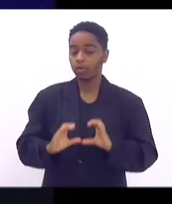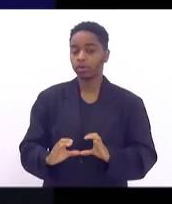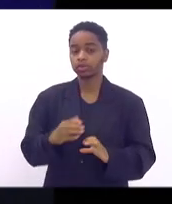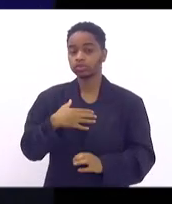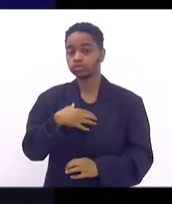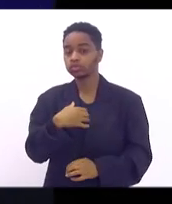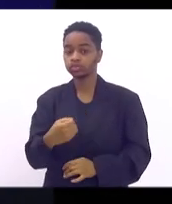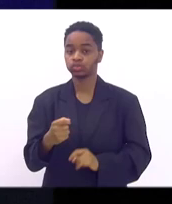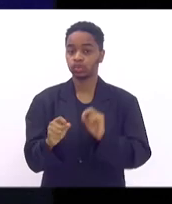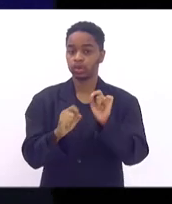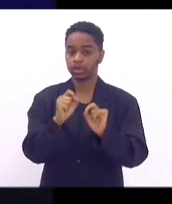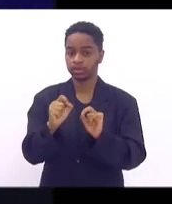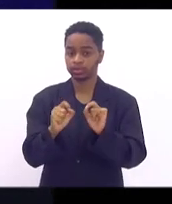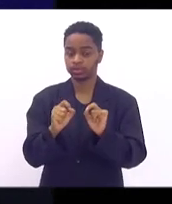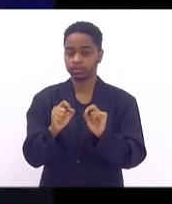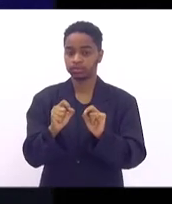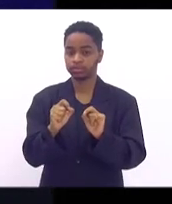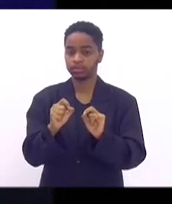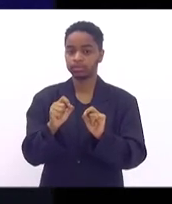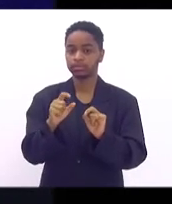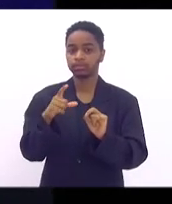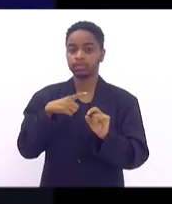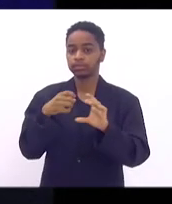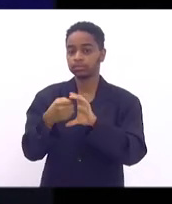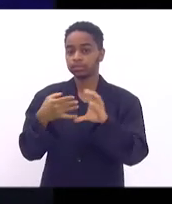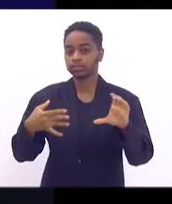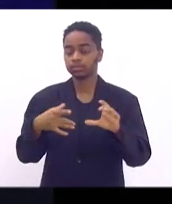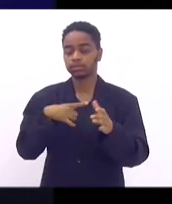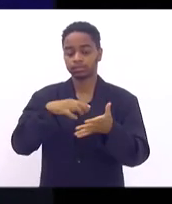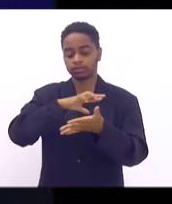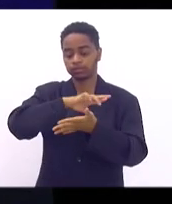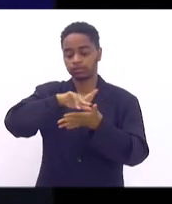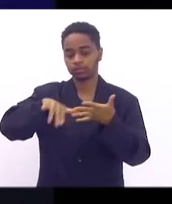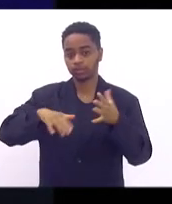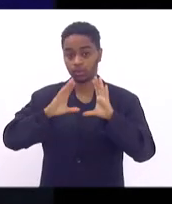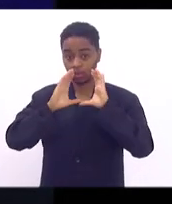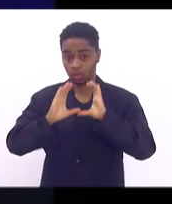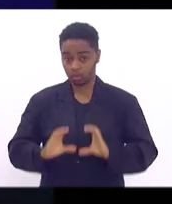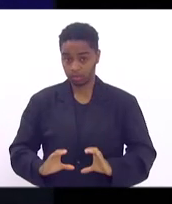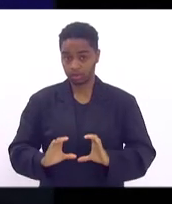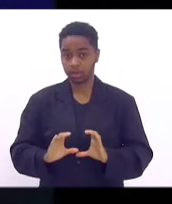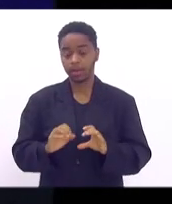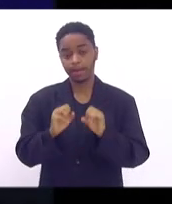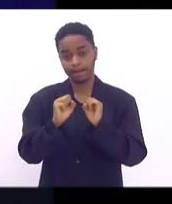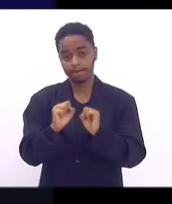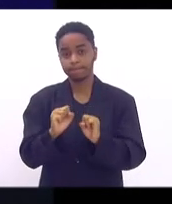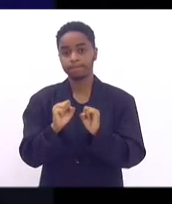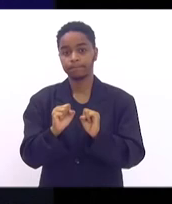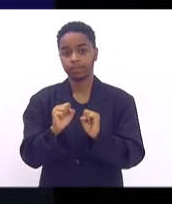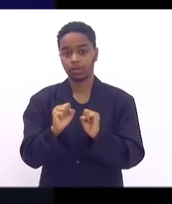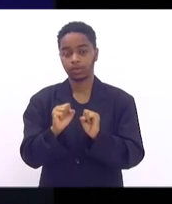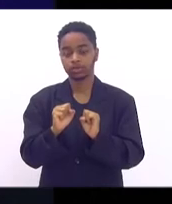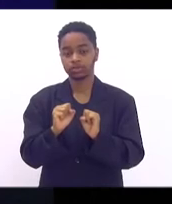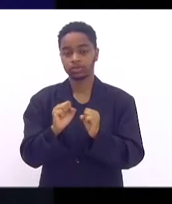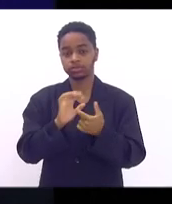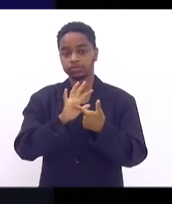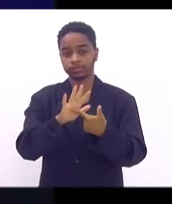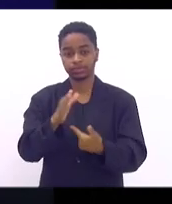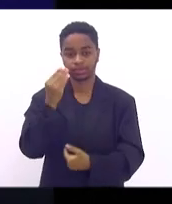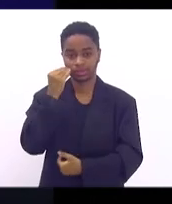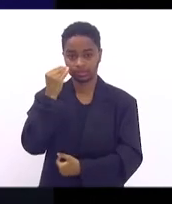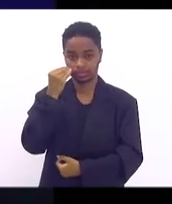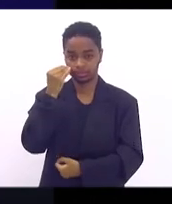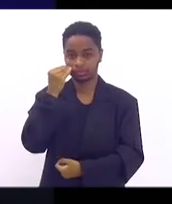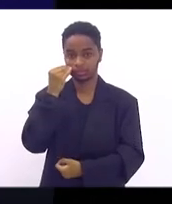suicida ele é caracterizado por um espectro de comportamentos, né, que podem configurar tentativas,